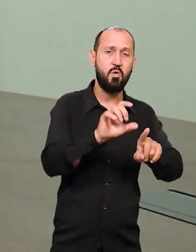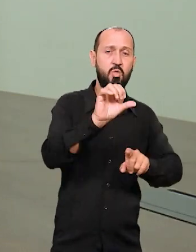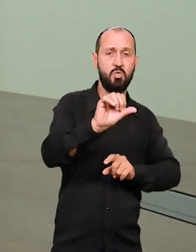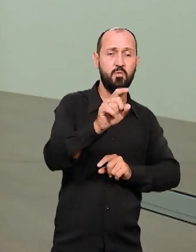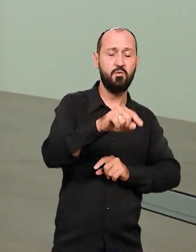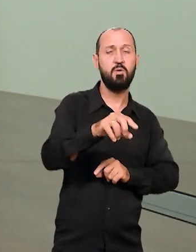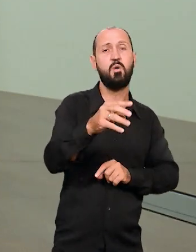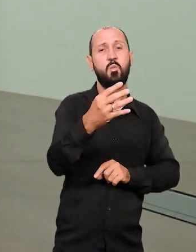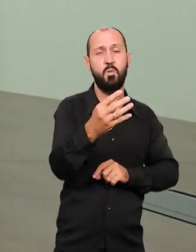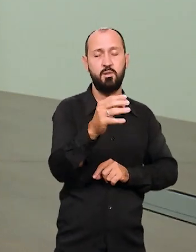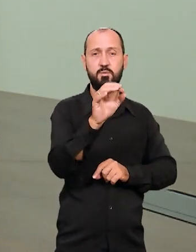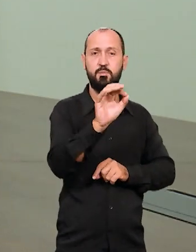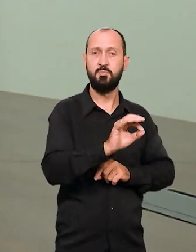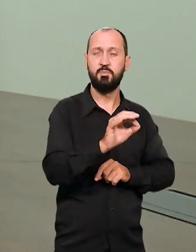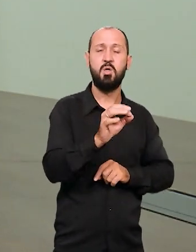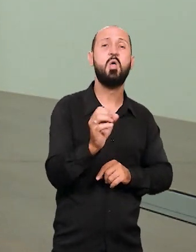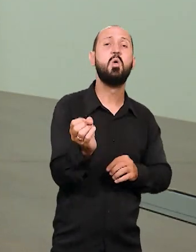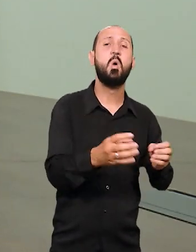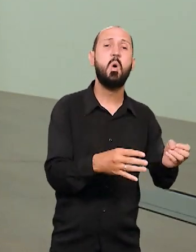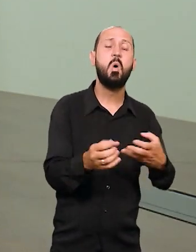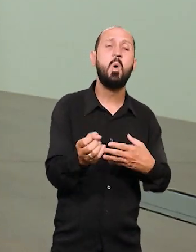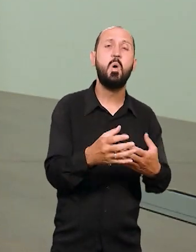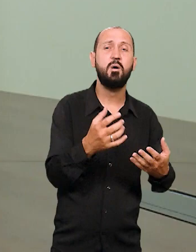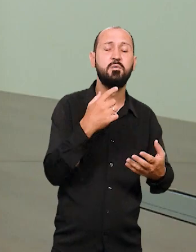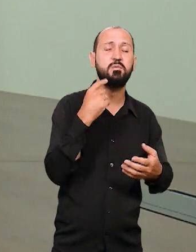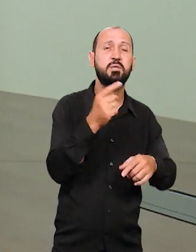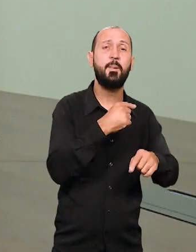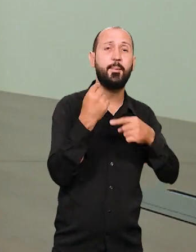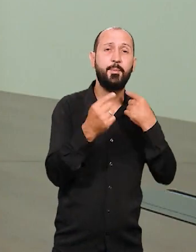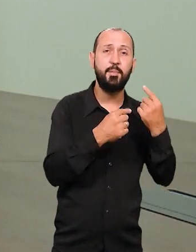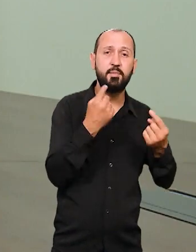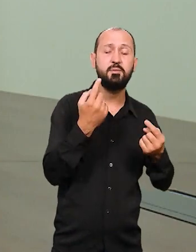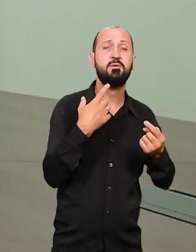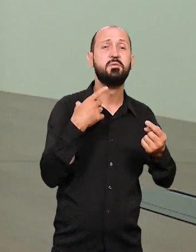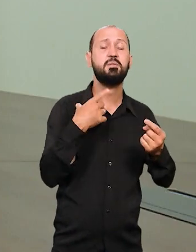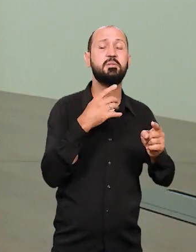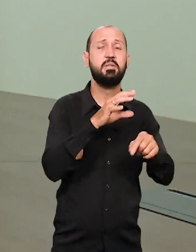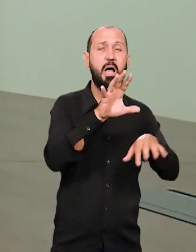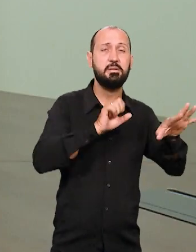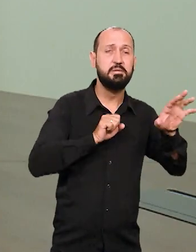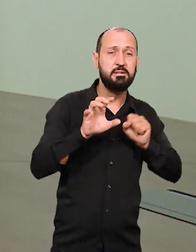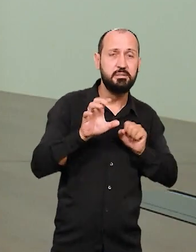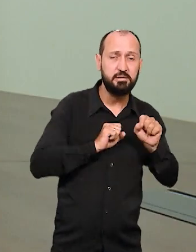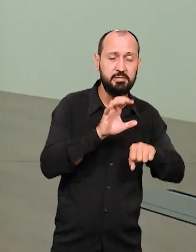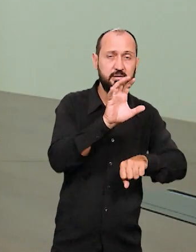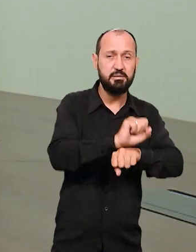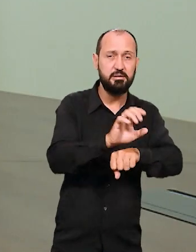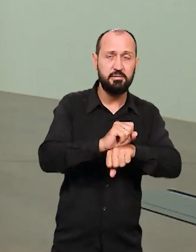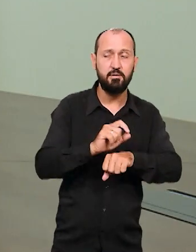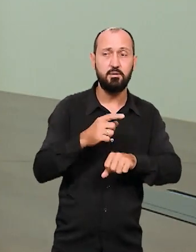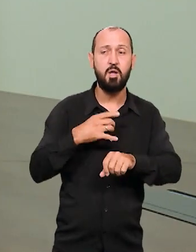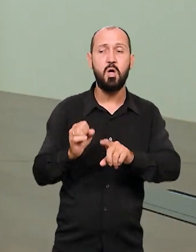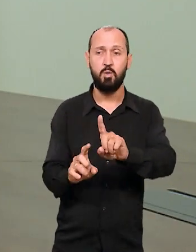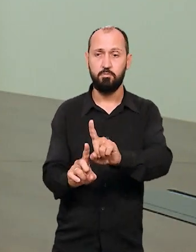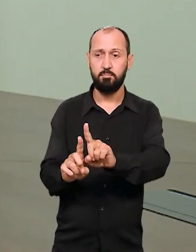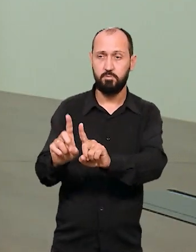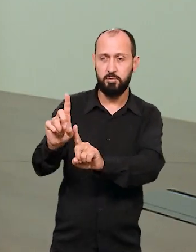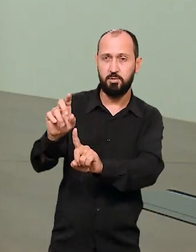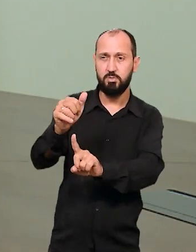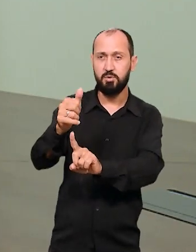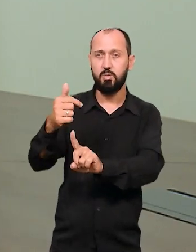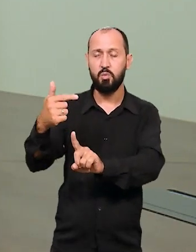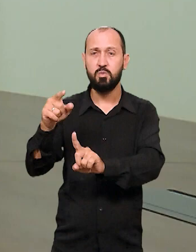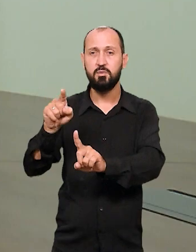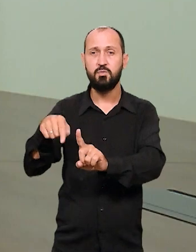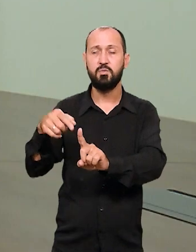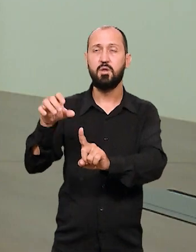de 9,4% das novas, né, da mortalidade, das novas infecções, a gente tem um aumento